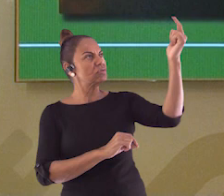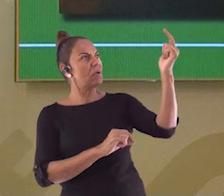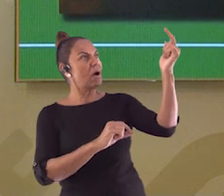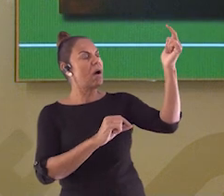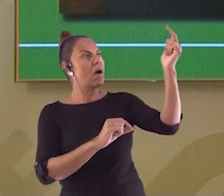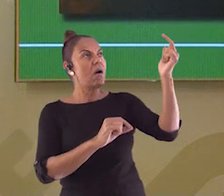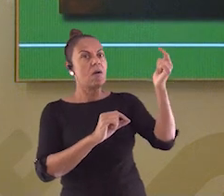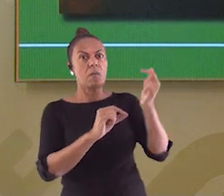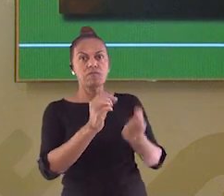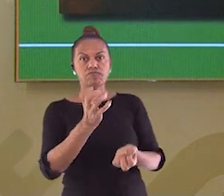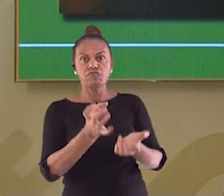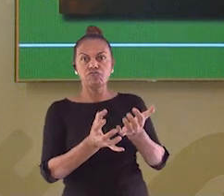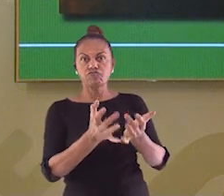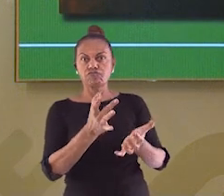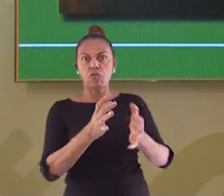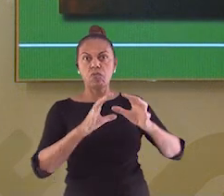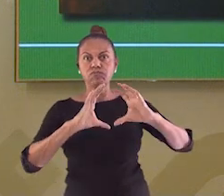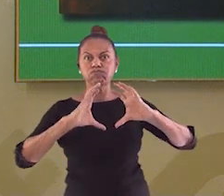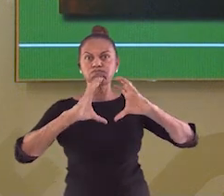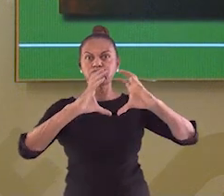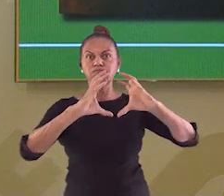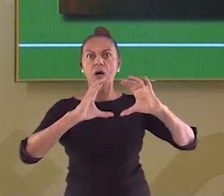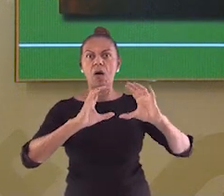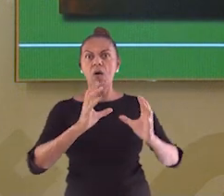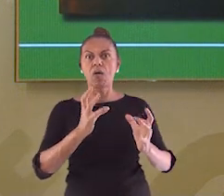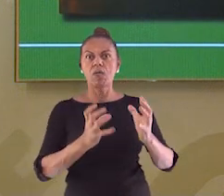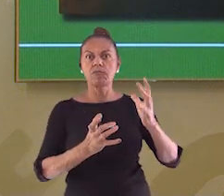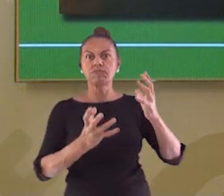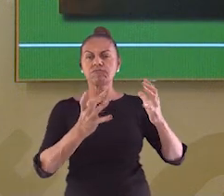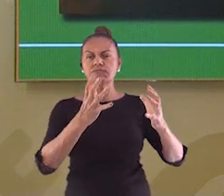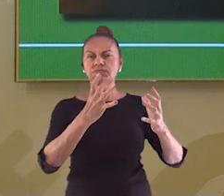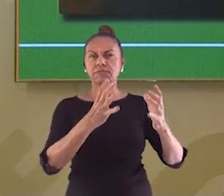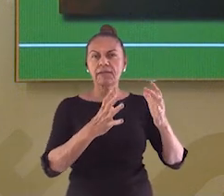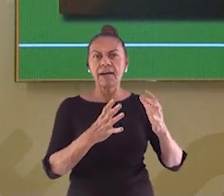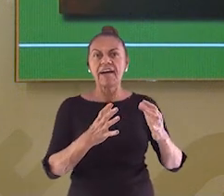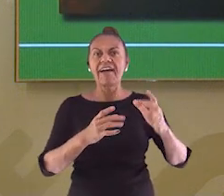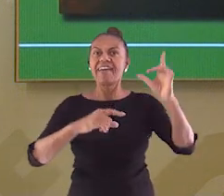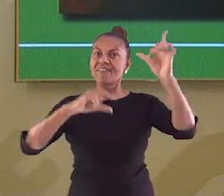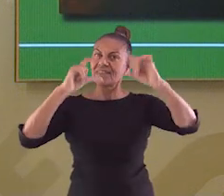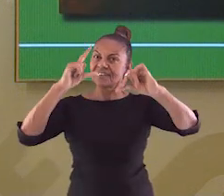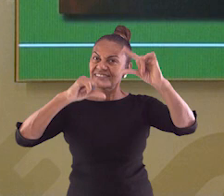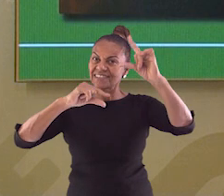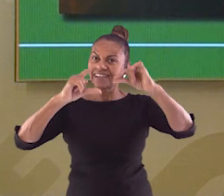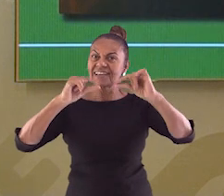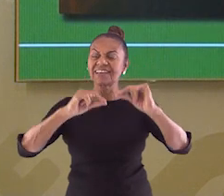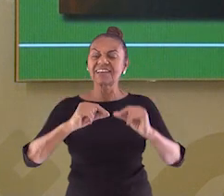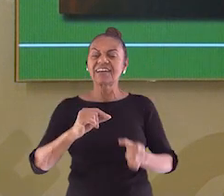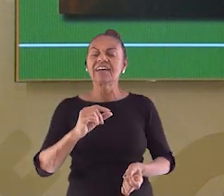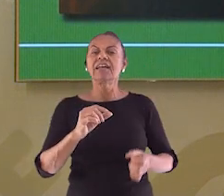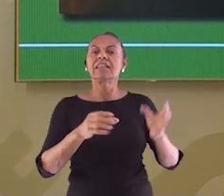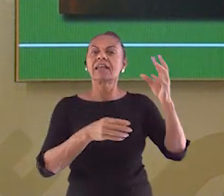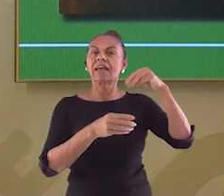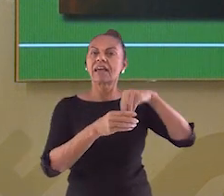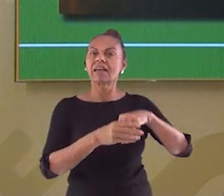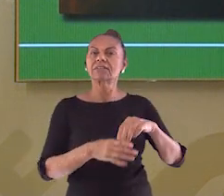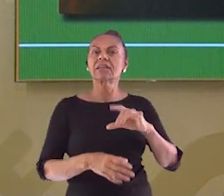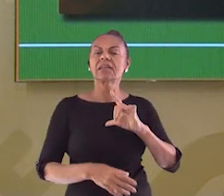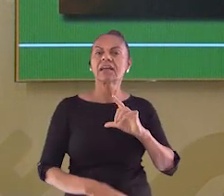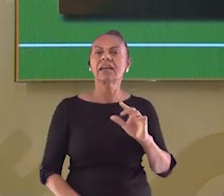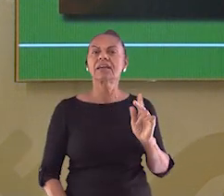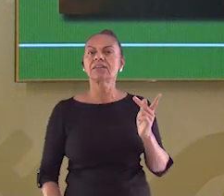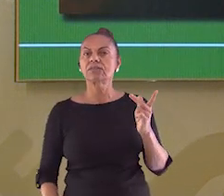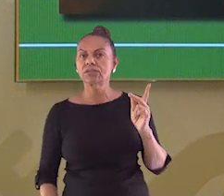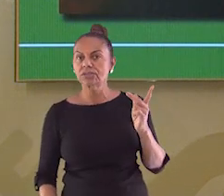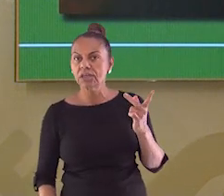de fogo incandescente é formada essencialmente por hidrogênio e hélio. E também ocorre o processo de fusão